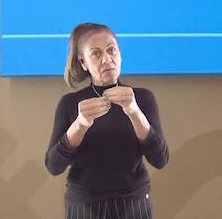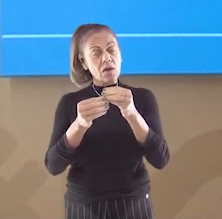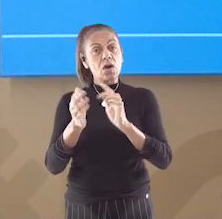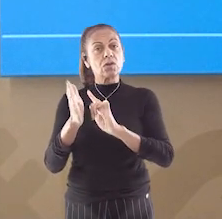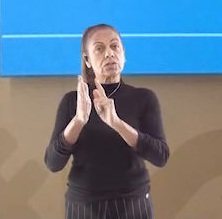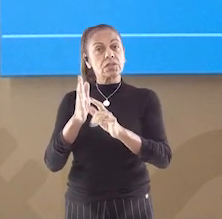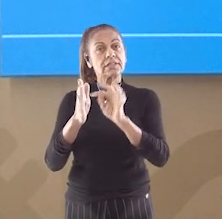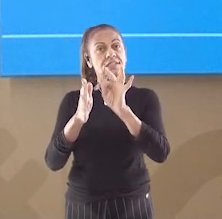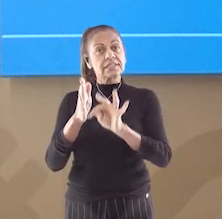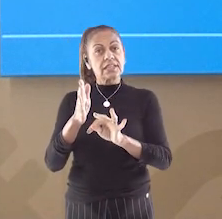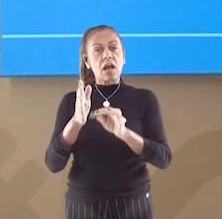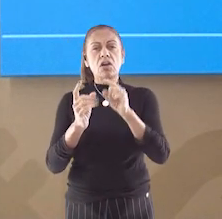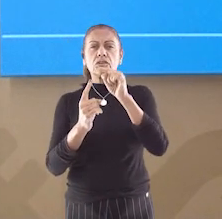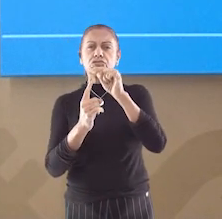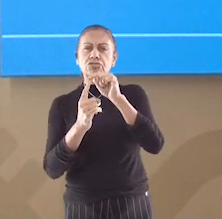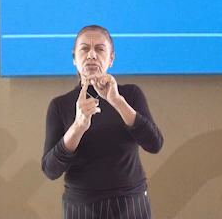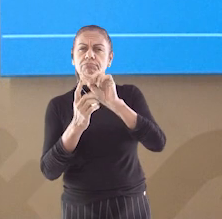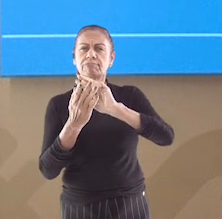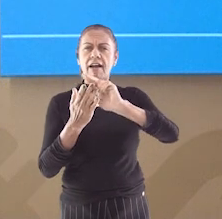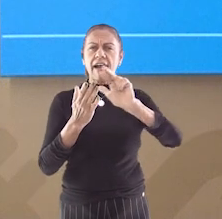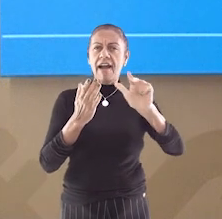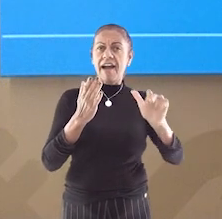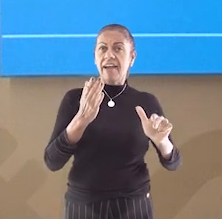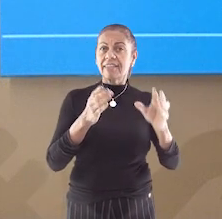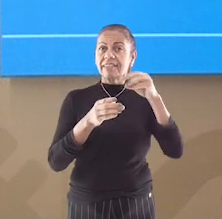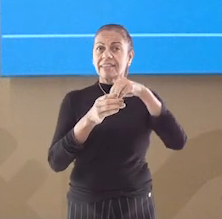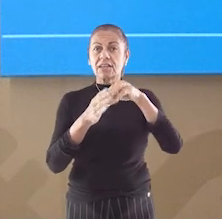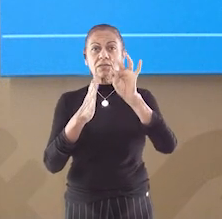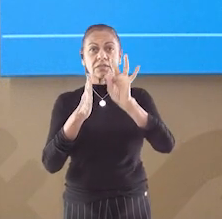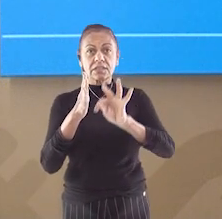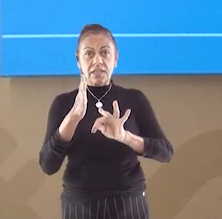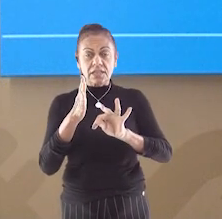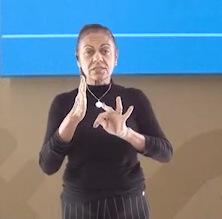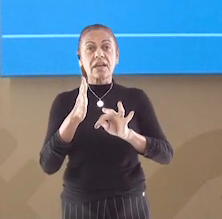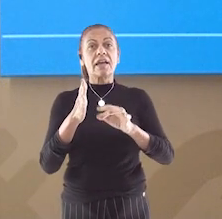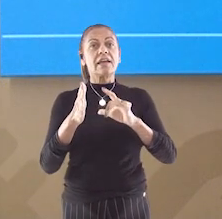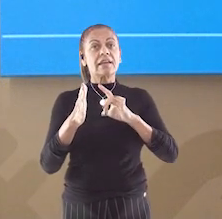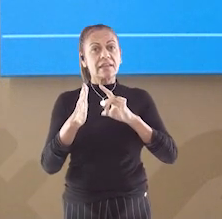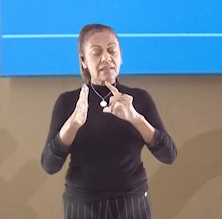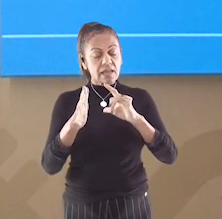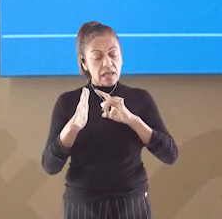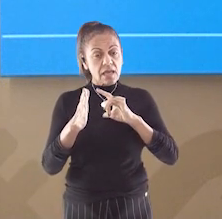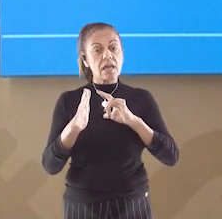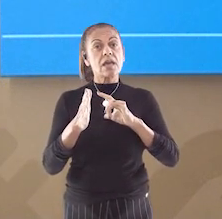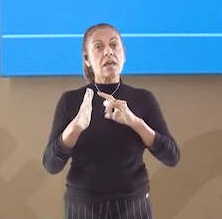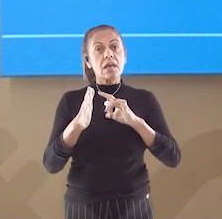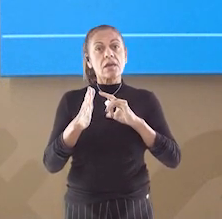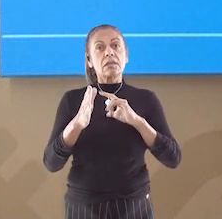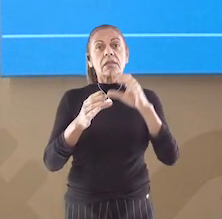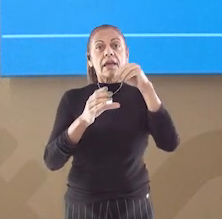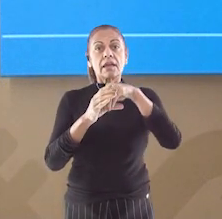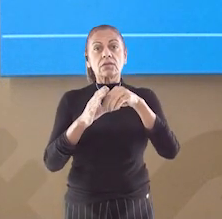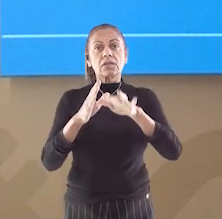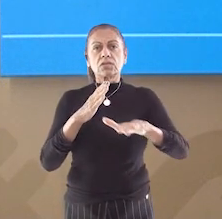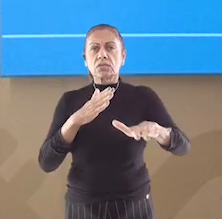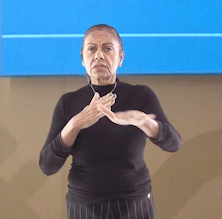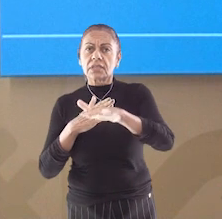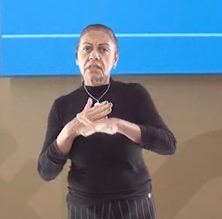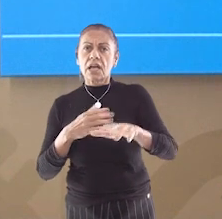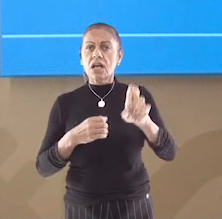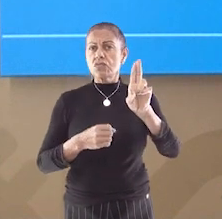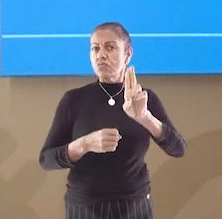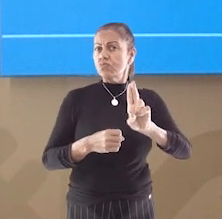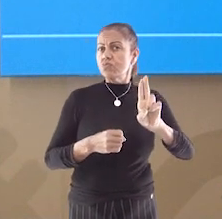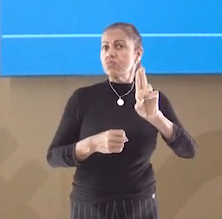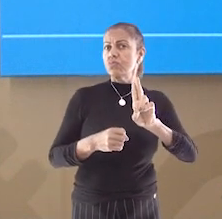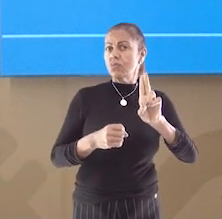Gênero textual é todo tipo de texto que cumpre uma função específica dentro da nossa sociedade. Mas como